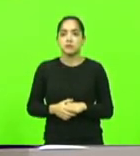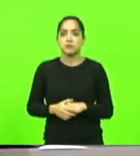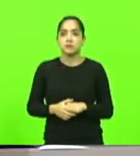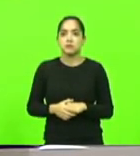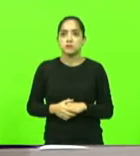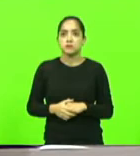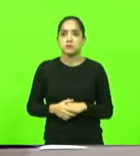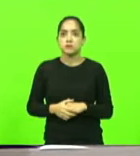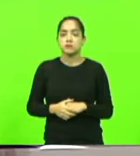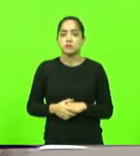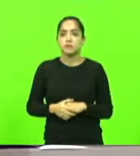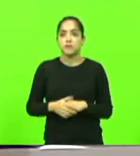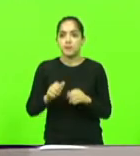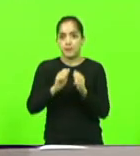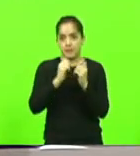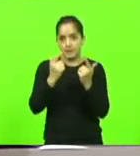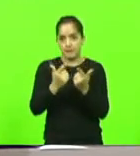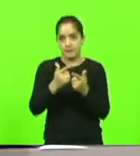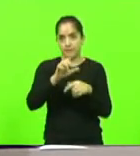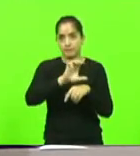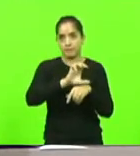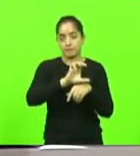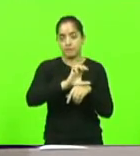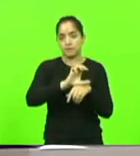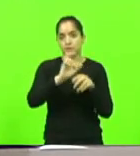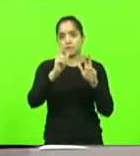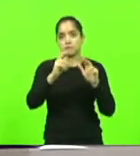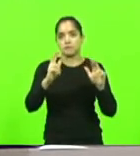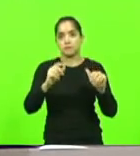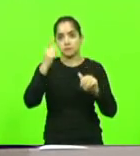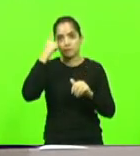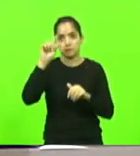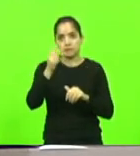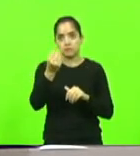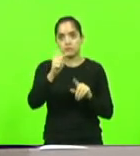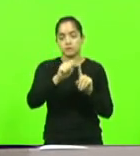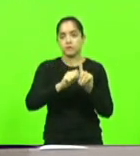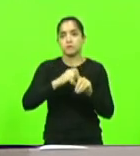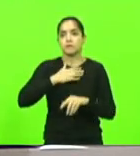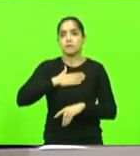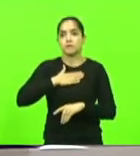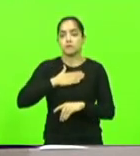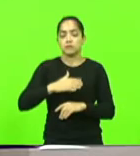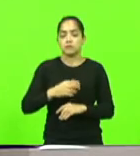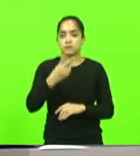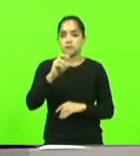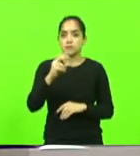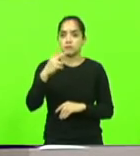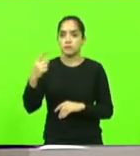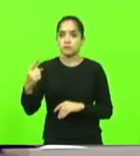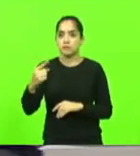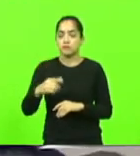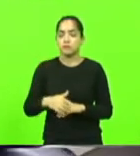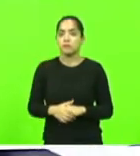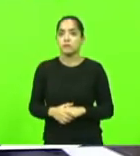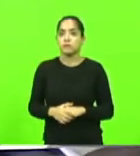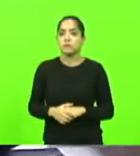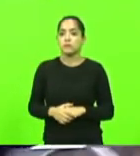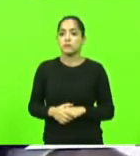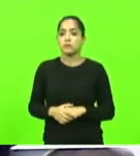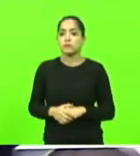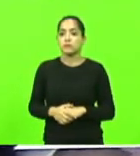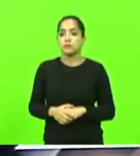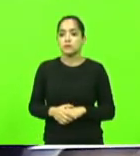Barriga Verde, Florianópolis, 18 de agosto de 2021, deputado Mauro de Nadal,